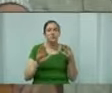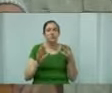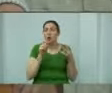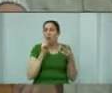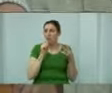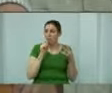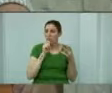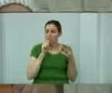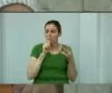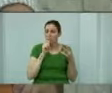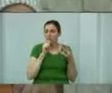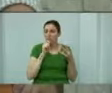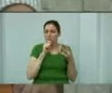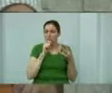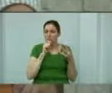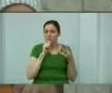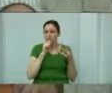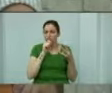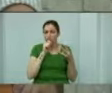agora,